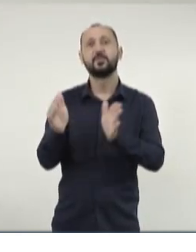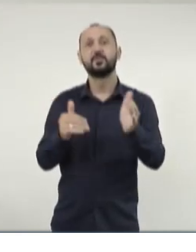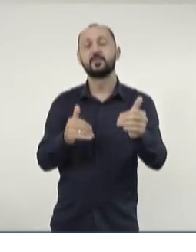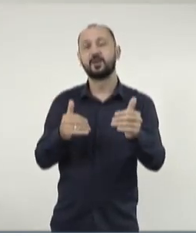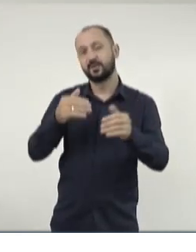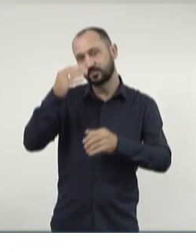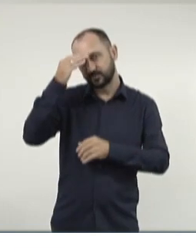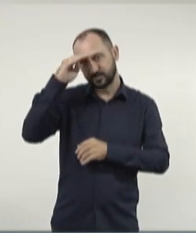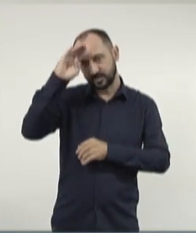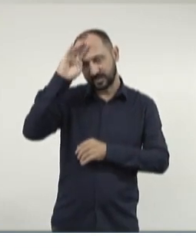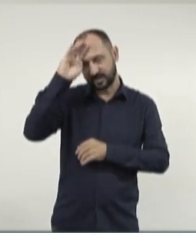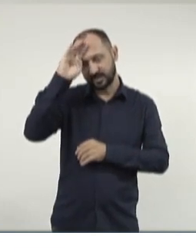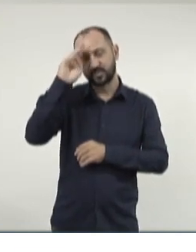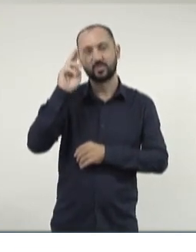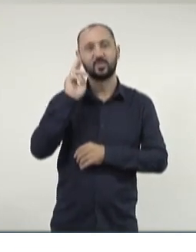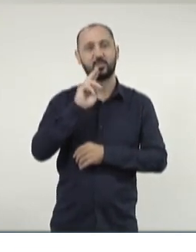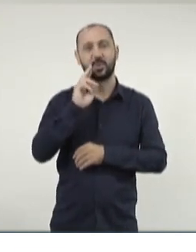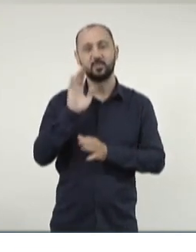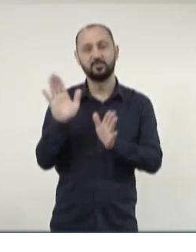normal.